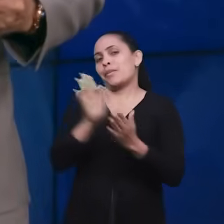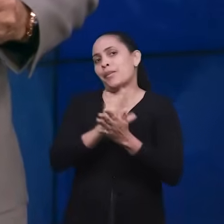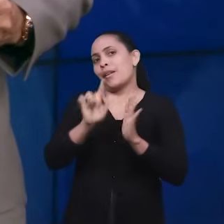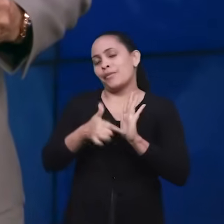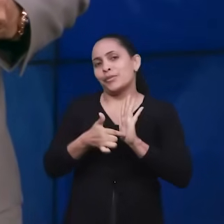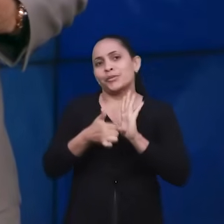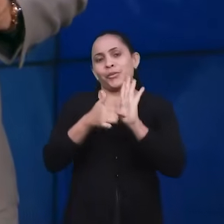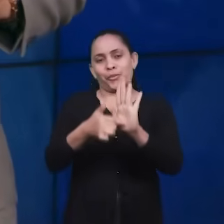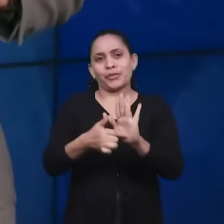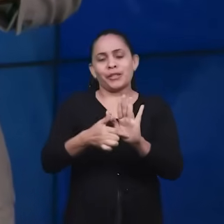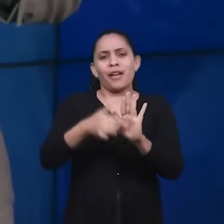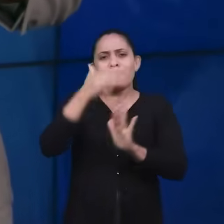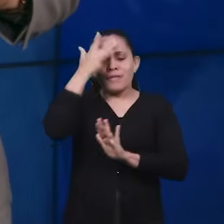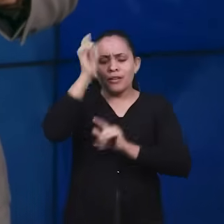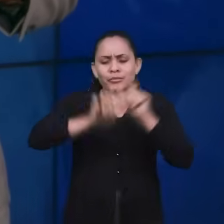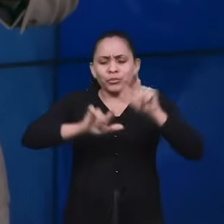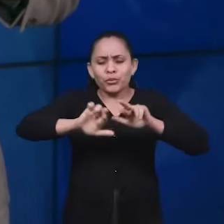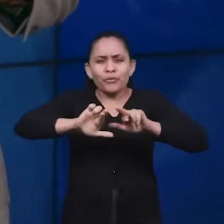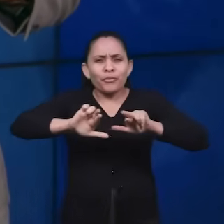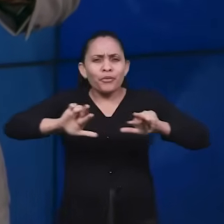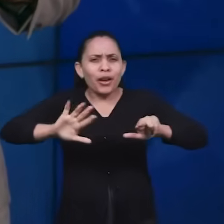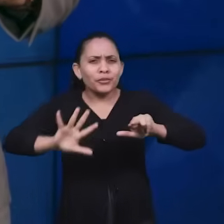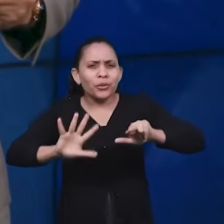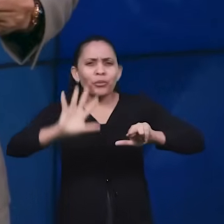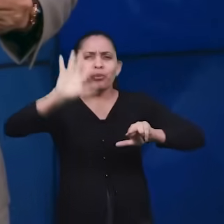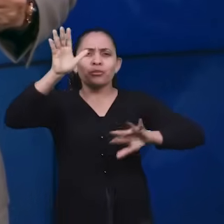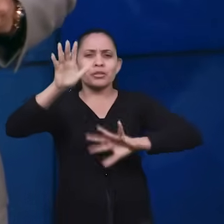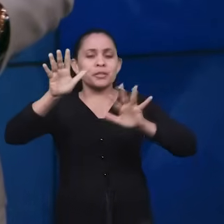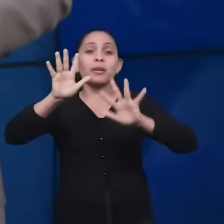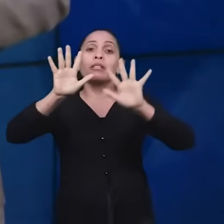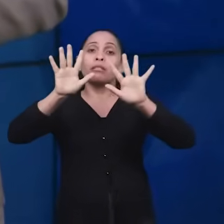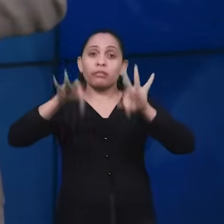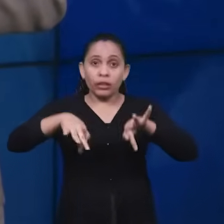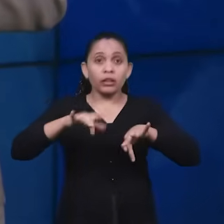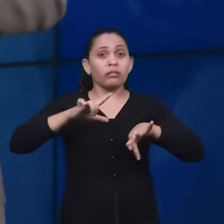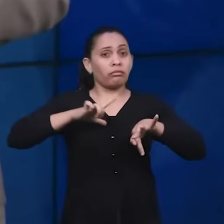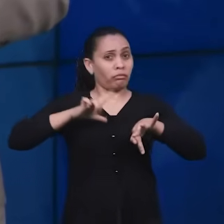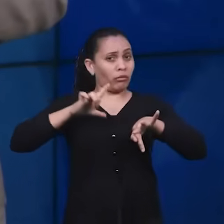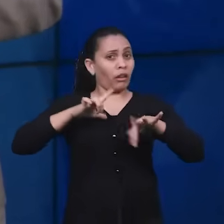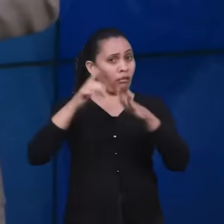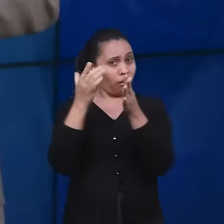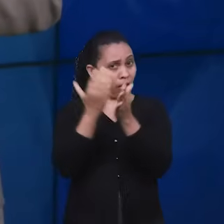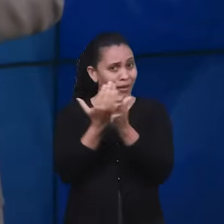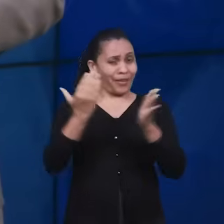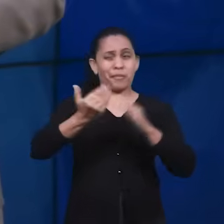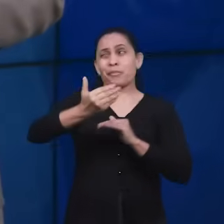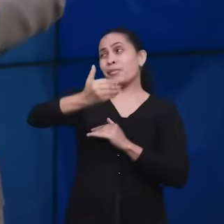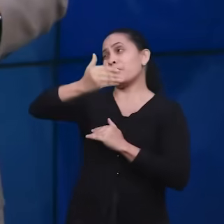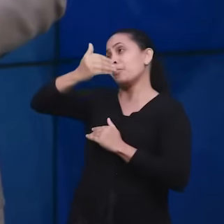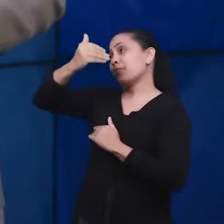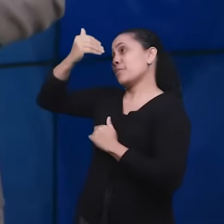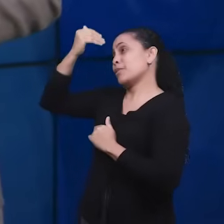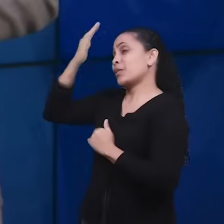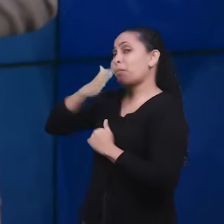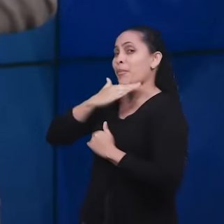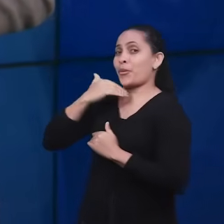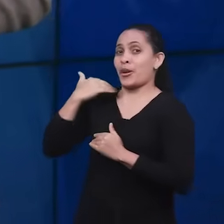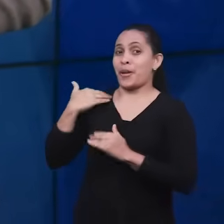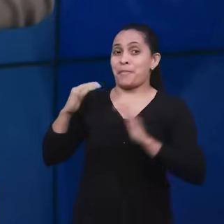história passam, os fatos históricos passam, grandes líderes que marcaram a humanidade